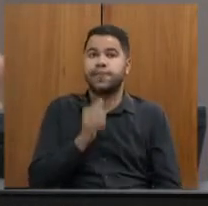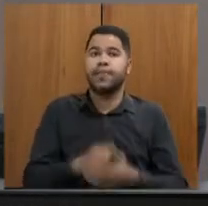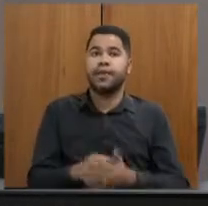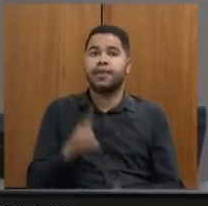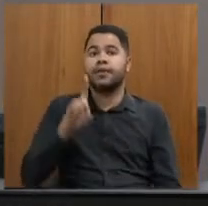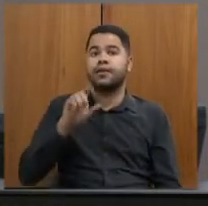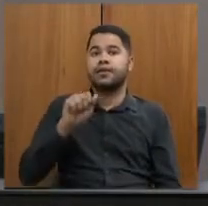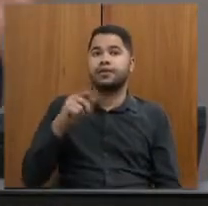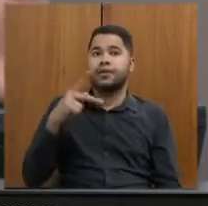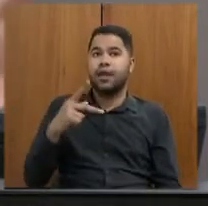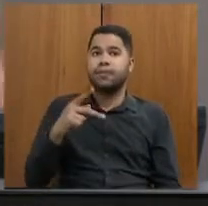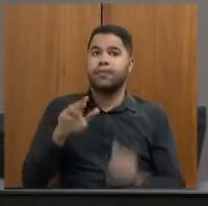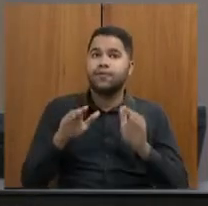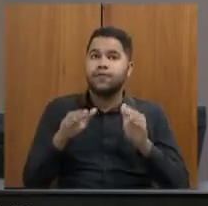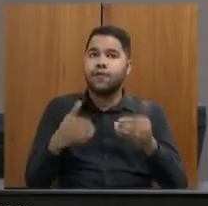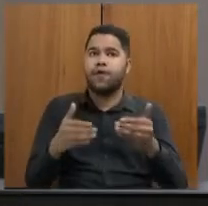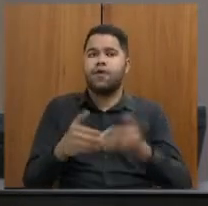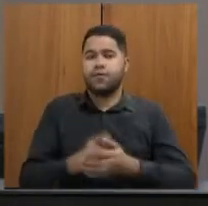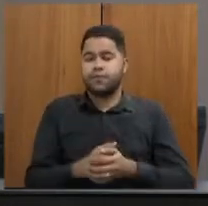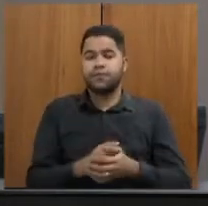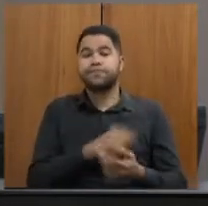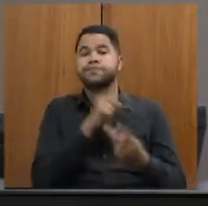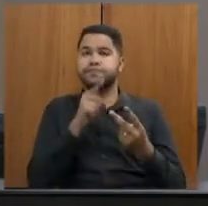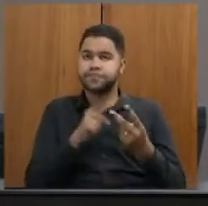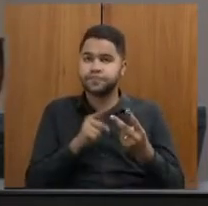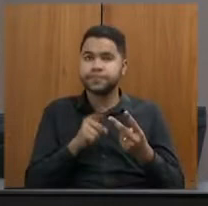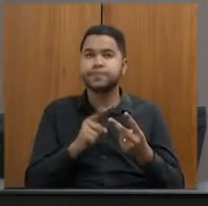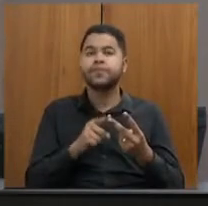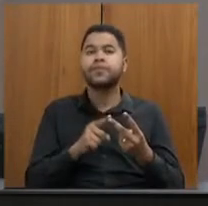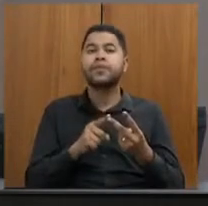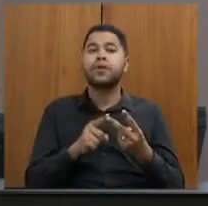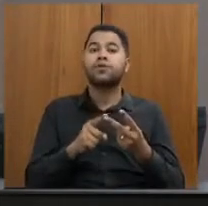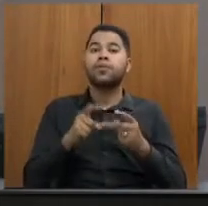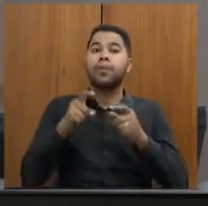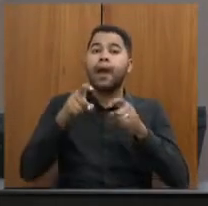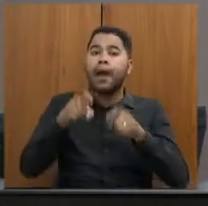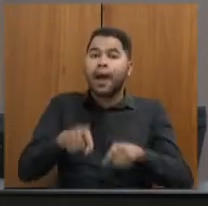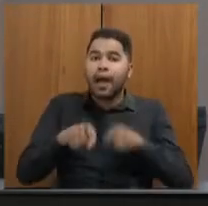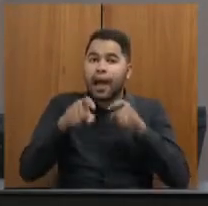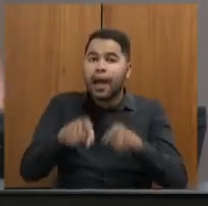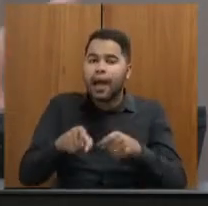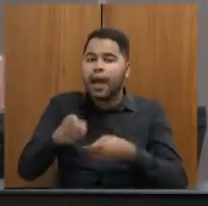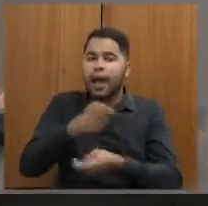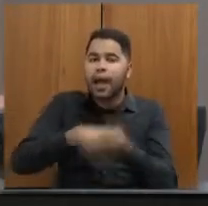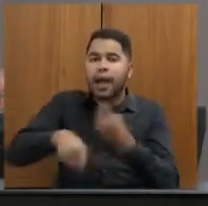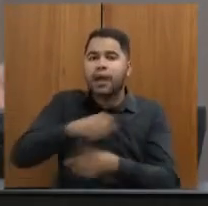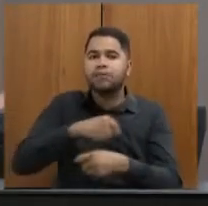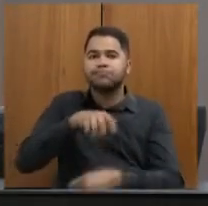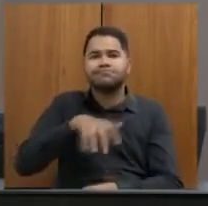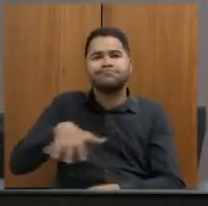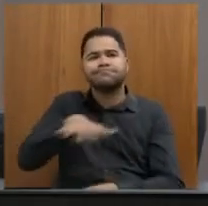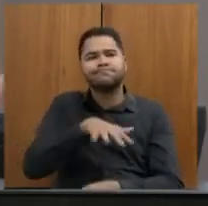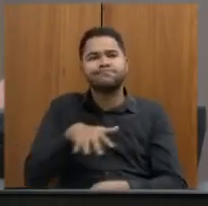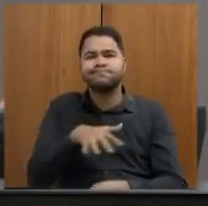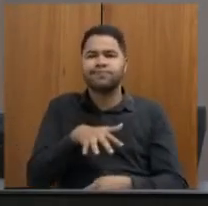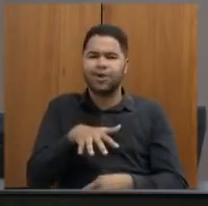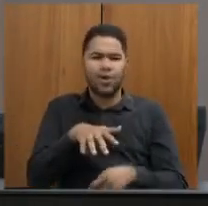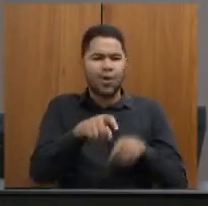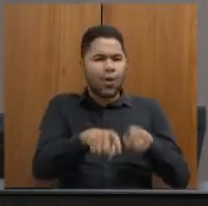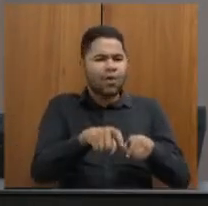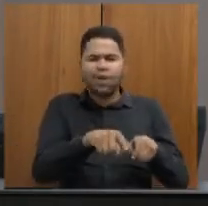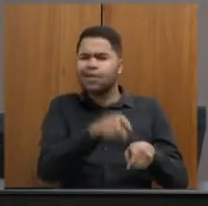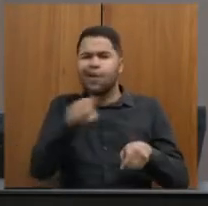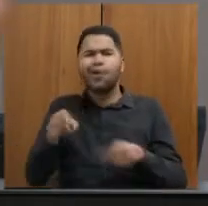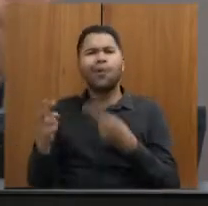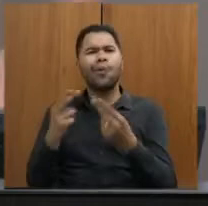dap se exclusivo para isso como a questão de uma agroindústria se obrigado a estar no área rural não poder estar uma área urbana